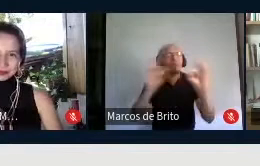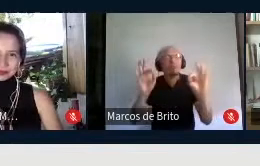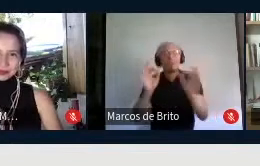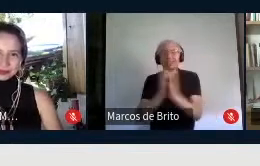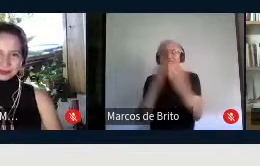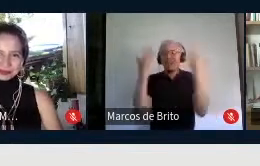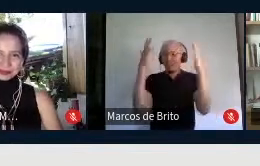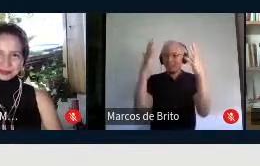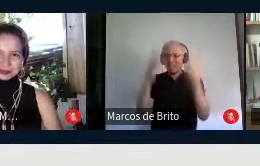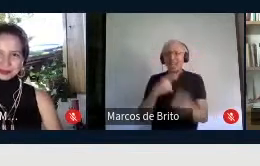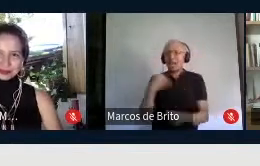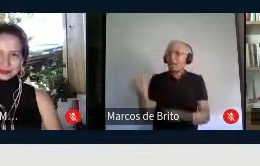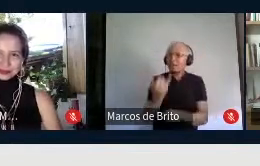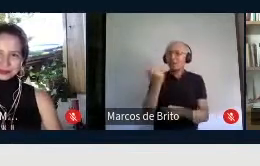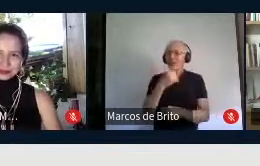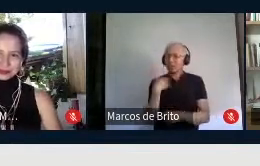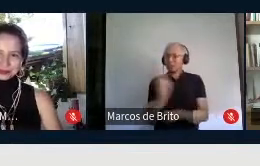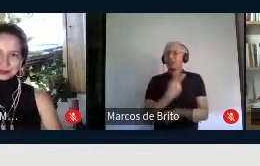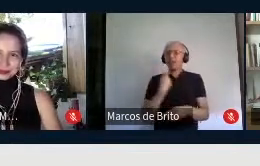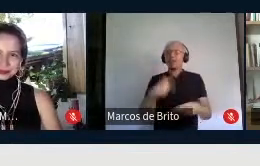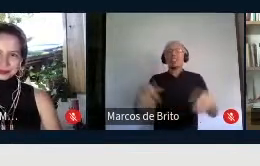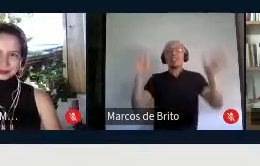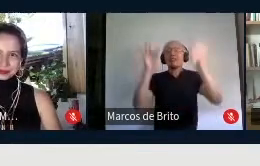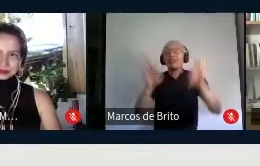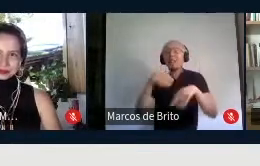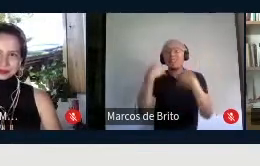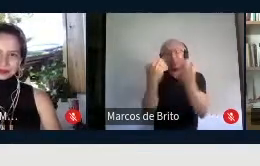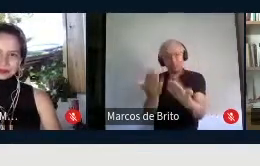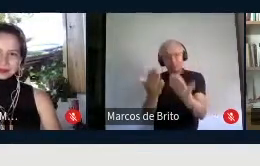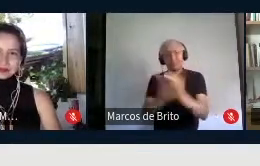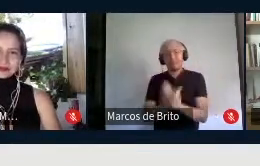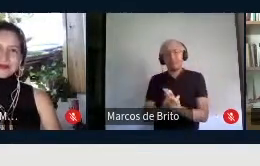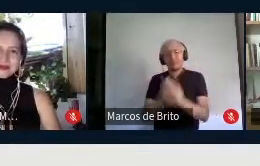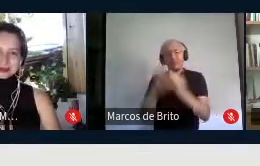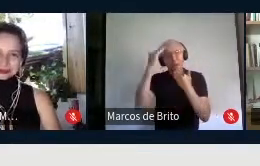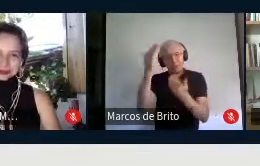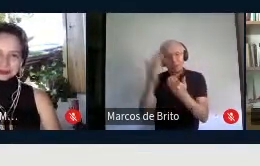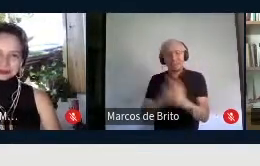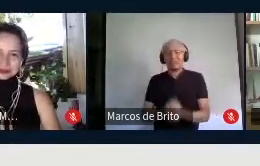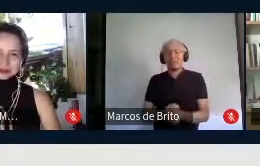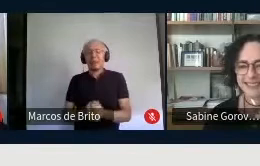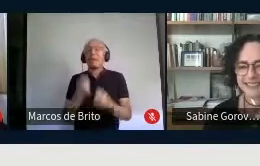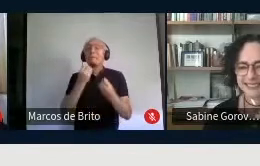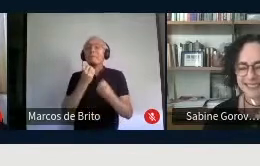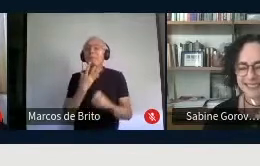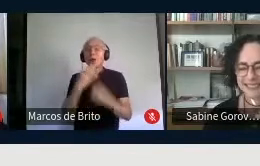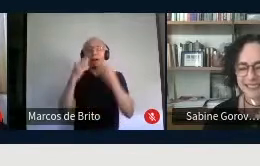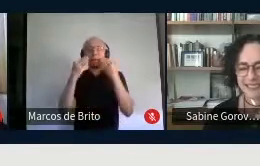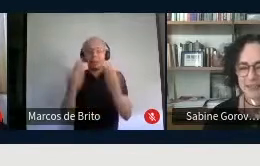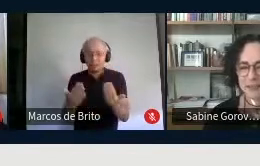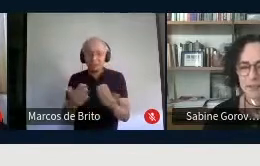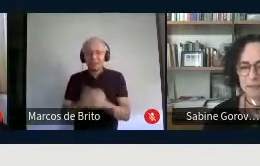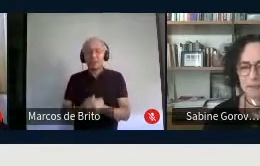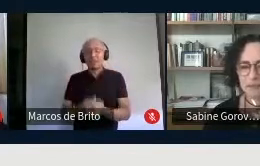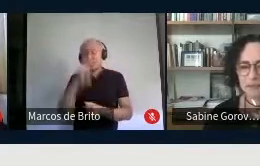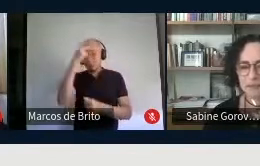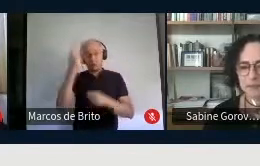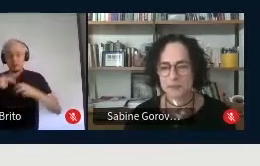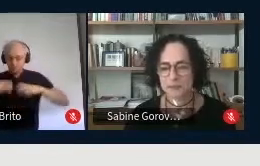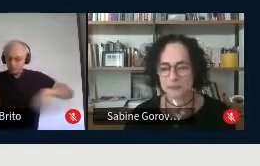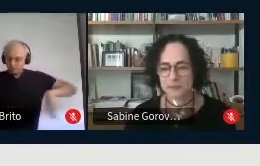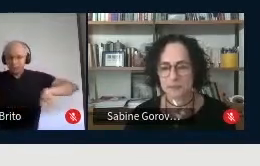para a gente e principalmente feliz para você, tá bom, querida? Boa apresentação aos membros da banca. Eu